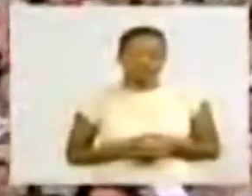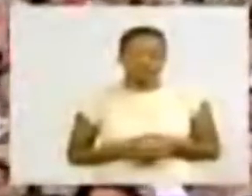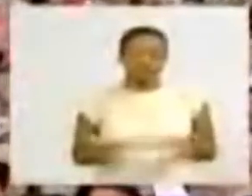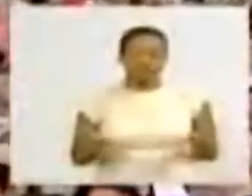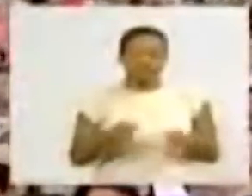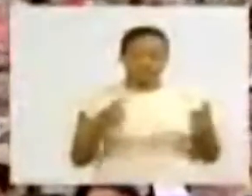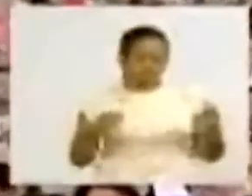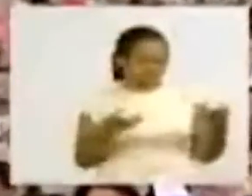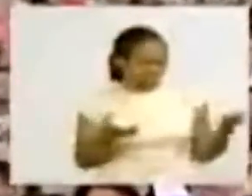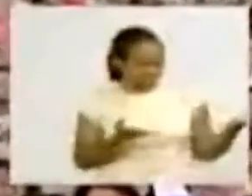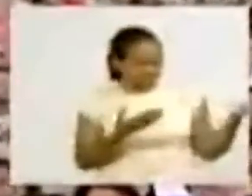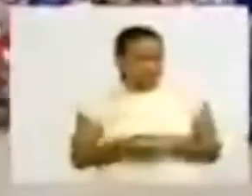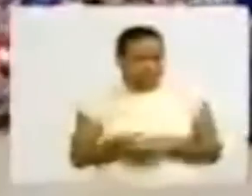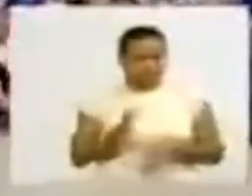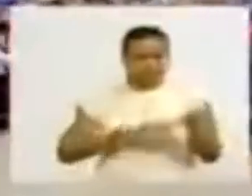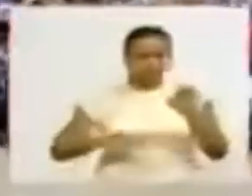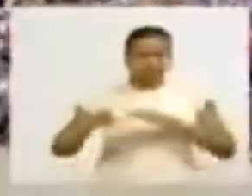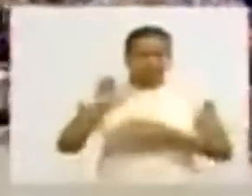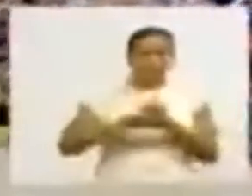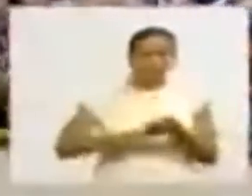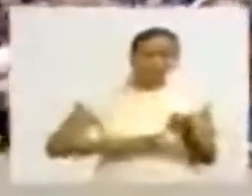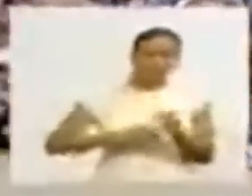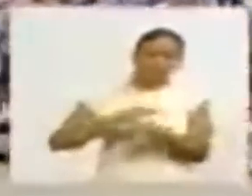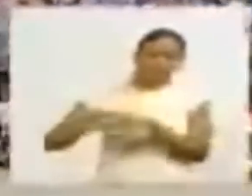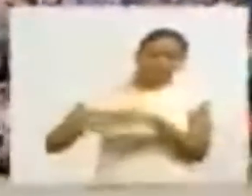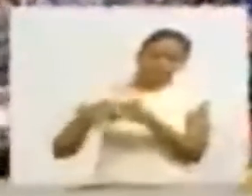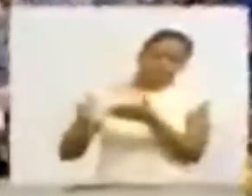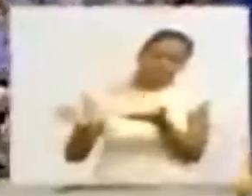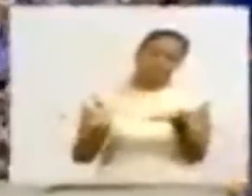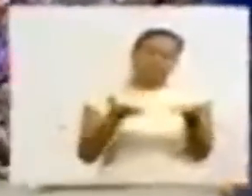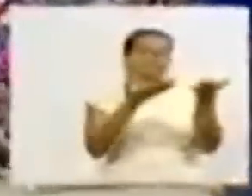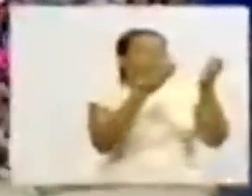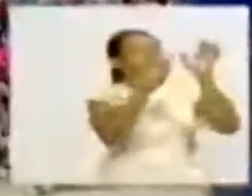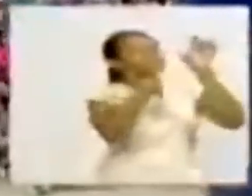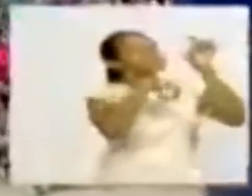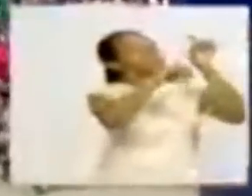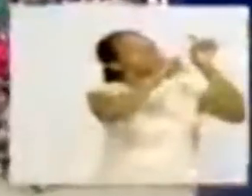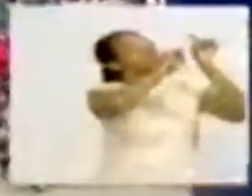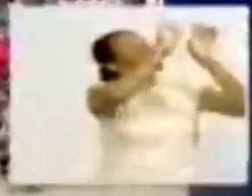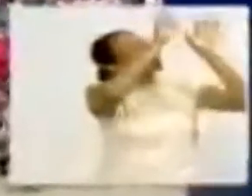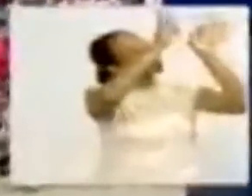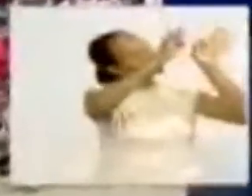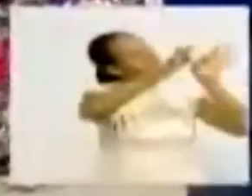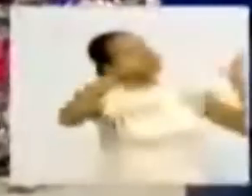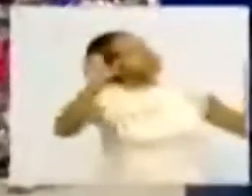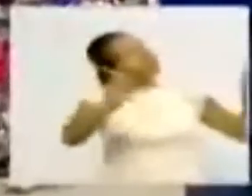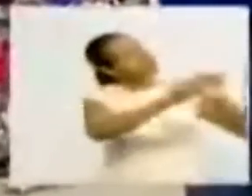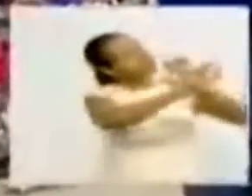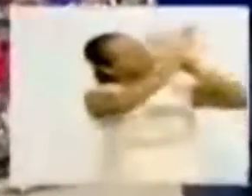Vamos cantando enquanto isso? Tudo é do Pai, toda honra e